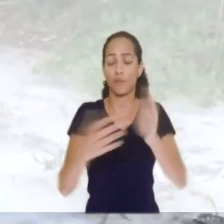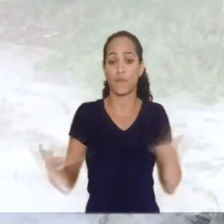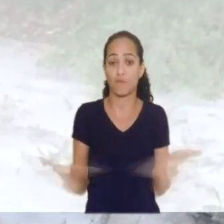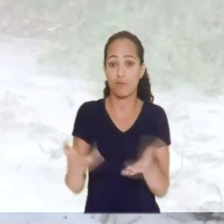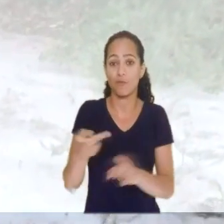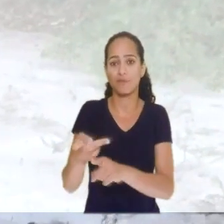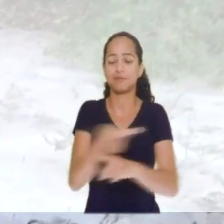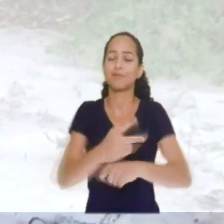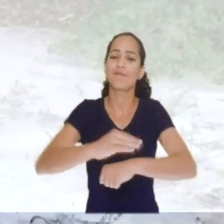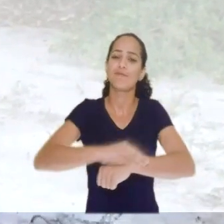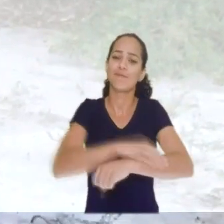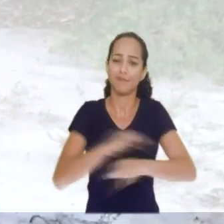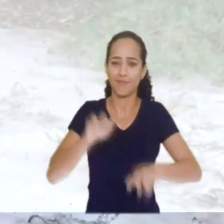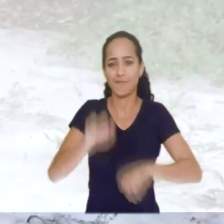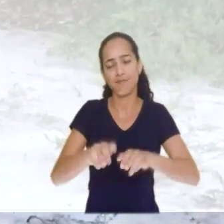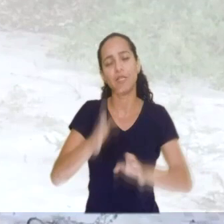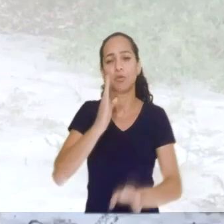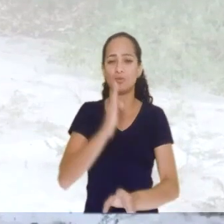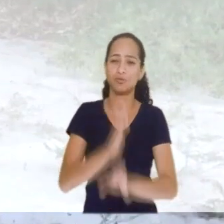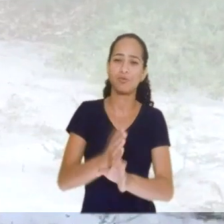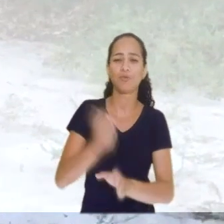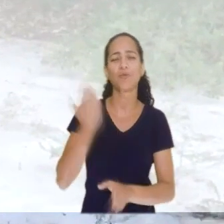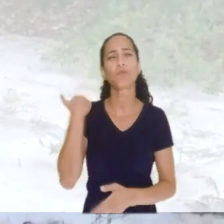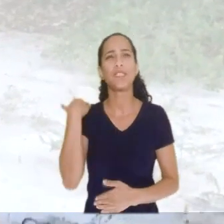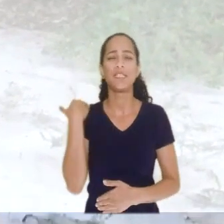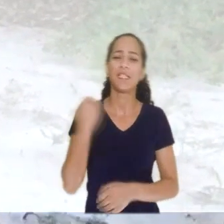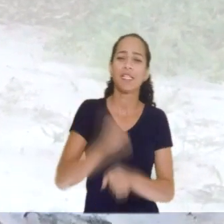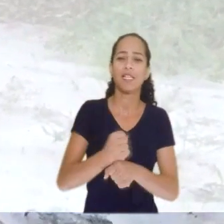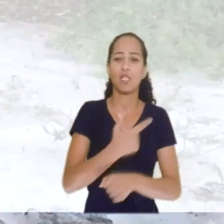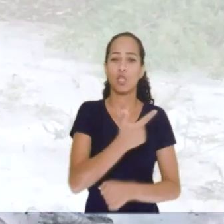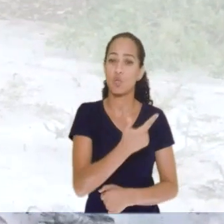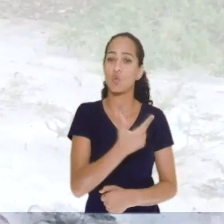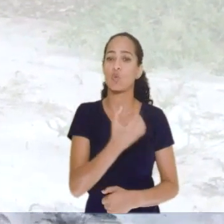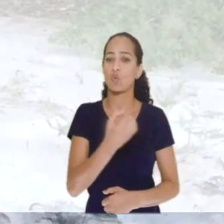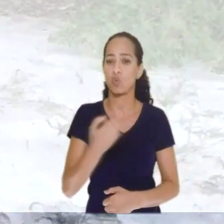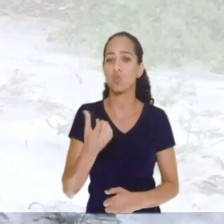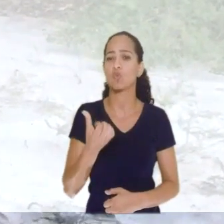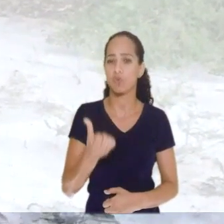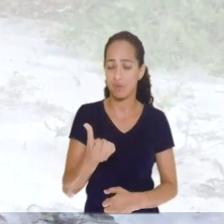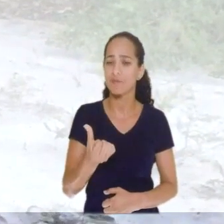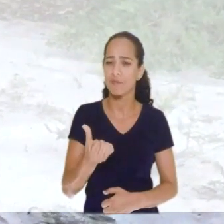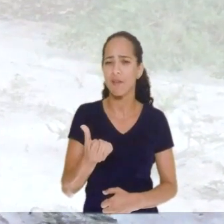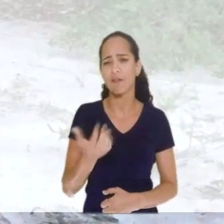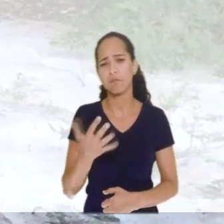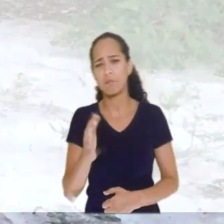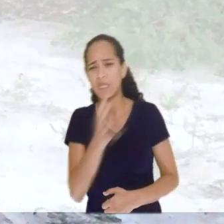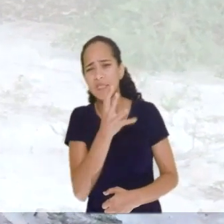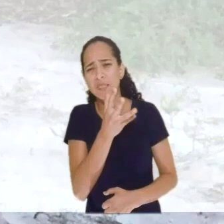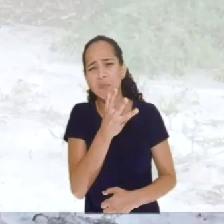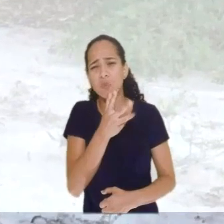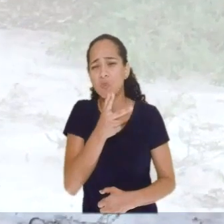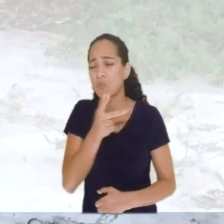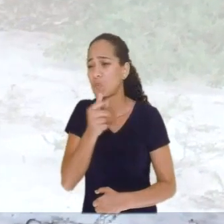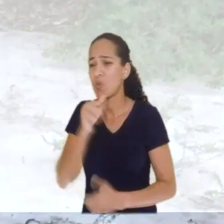está aqui hoje procurando o Melanophrynisco setiba, que é um bicho que eu tive a felicidade de descobrir em 2006, se não me engano, o primeiro exemplar.